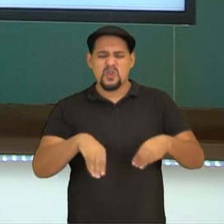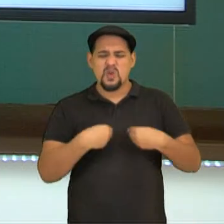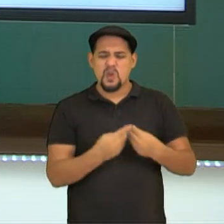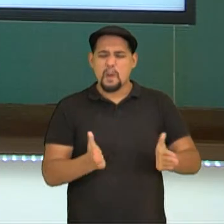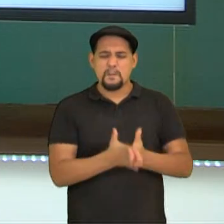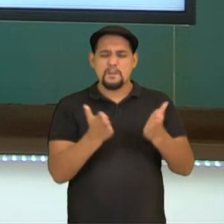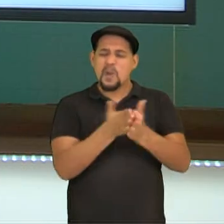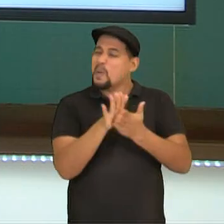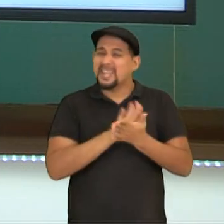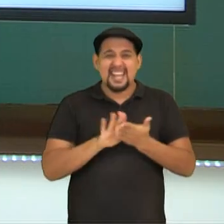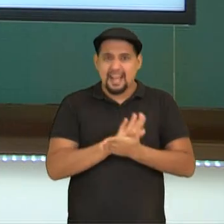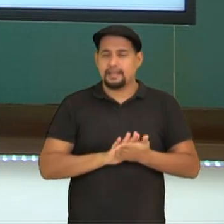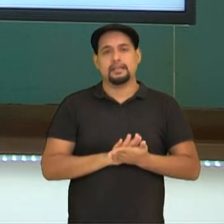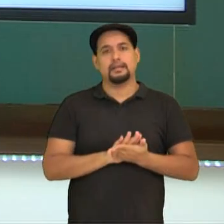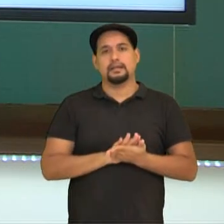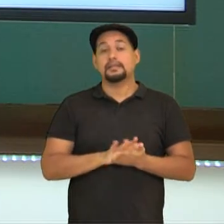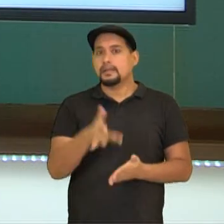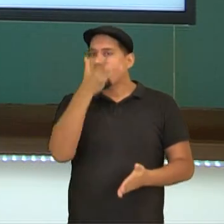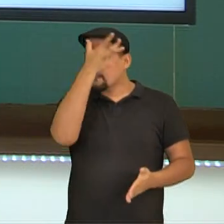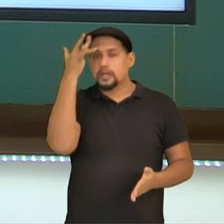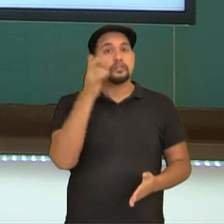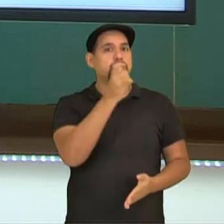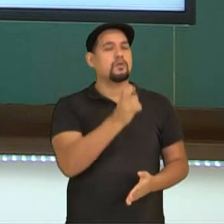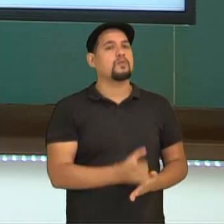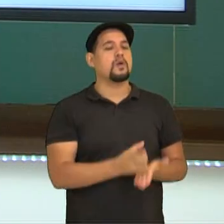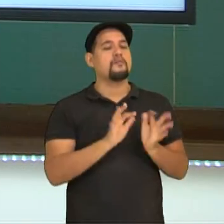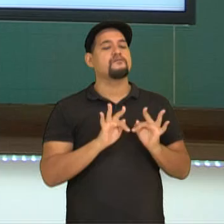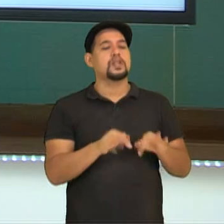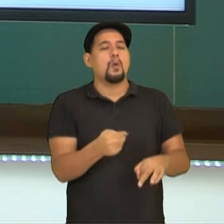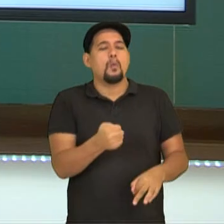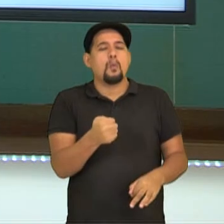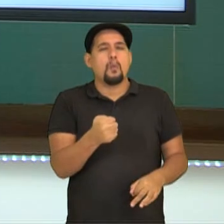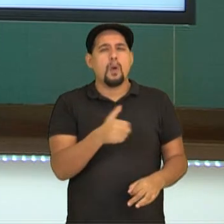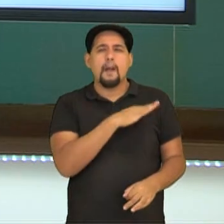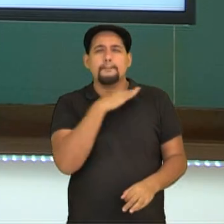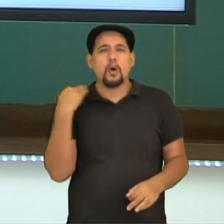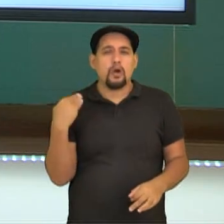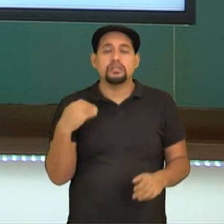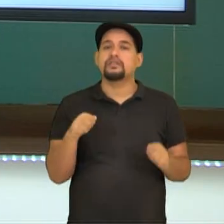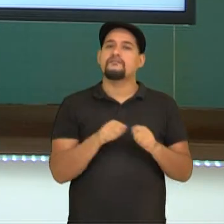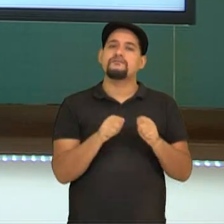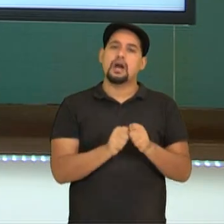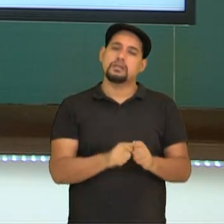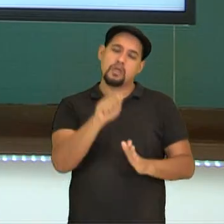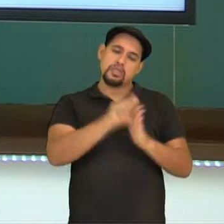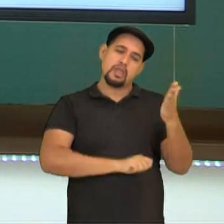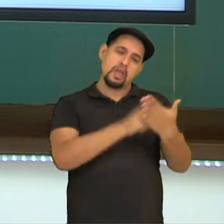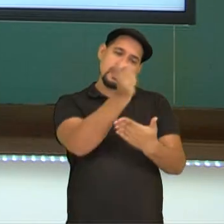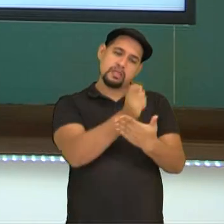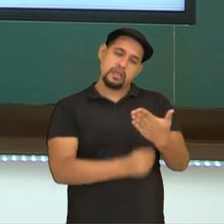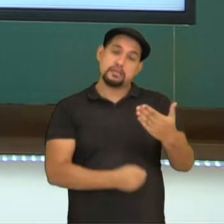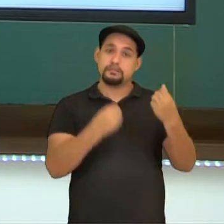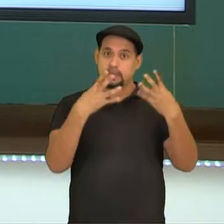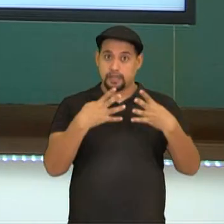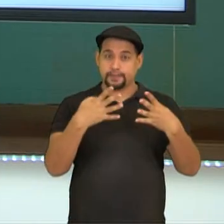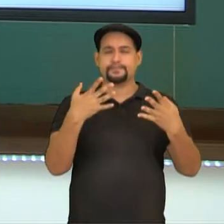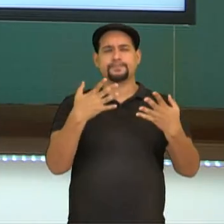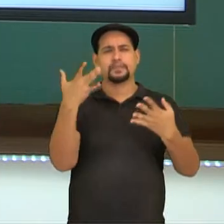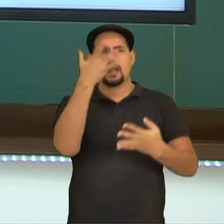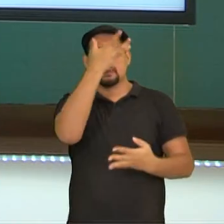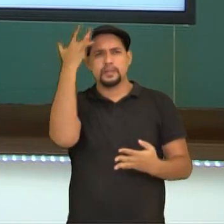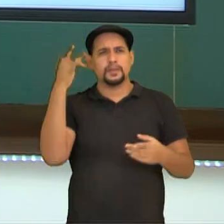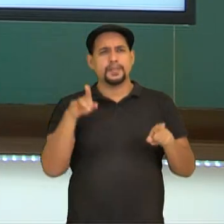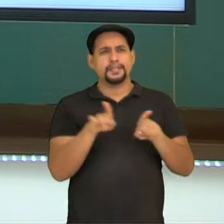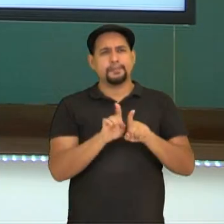Então essa história aí é de uma pessoa que ao final da sua vida resolve fazer um testamento e dita. E a pessoa que